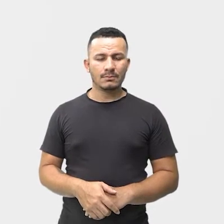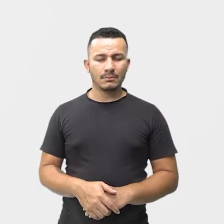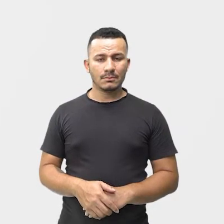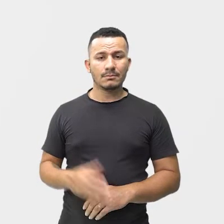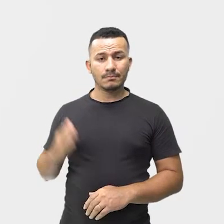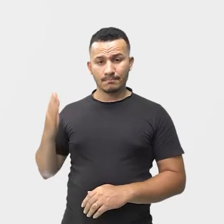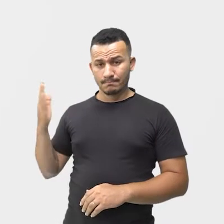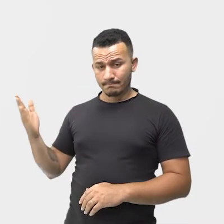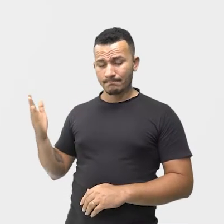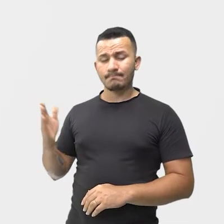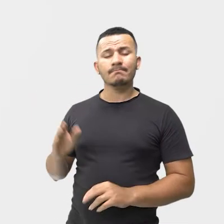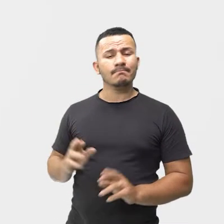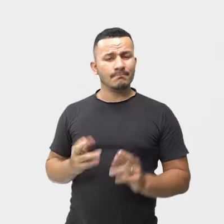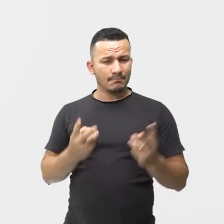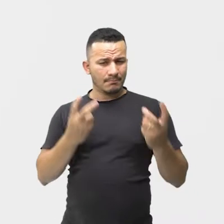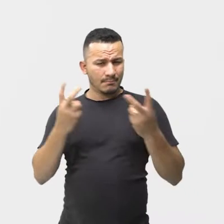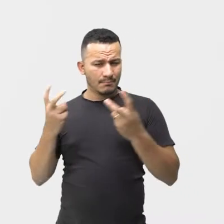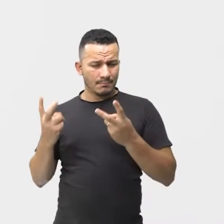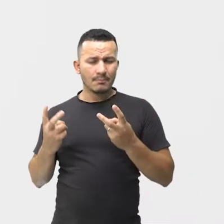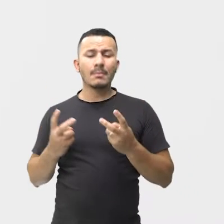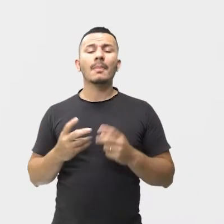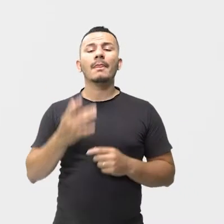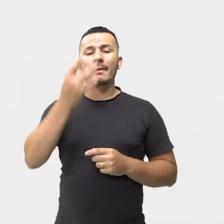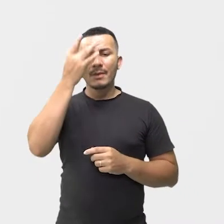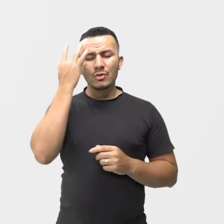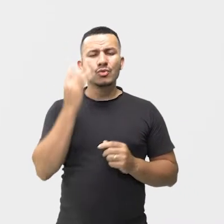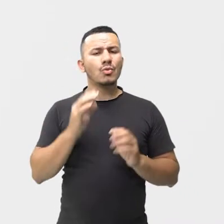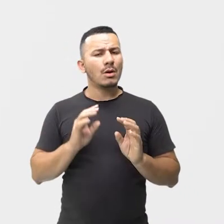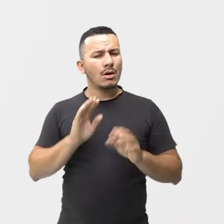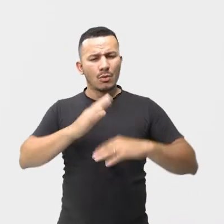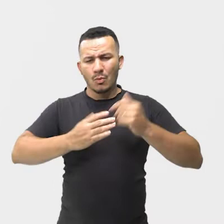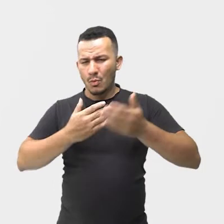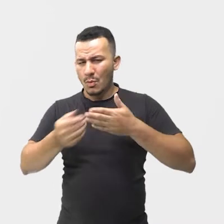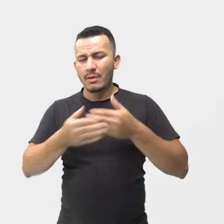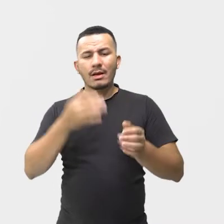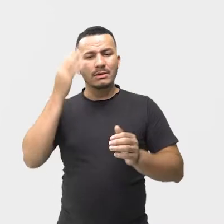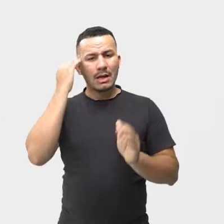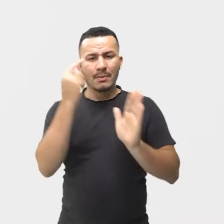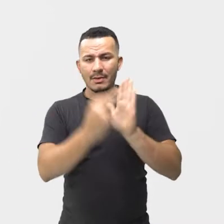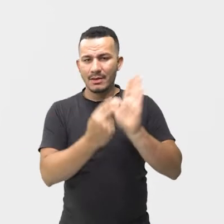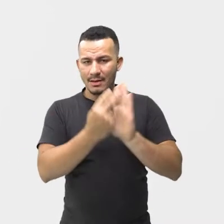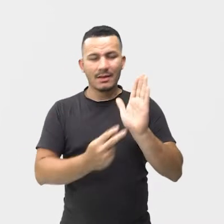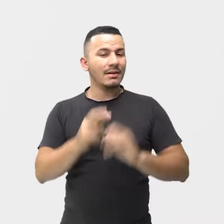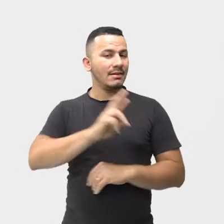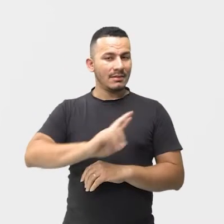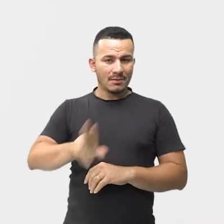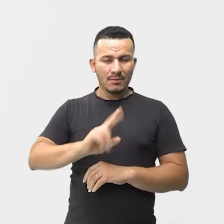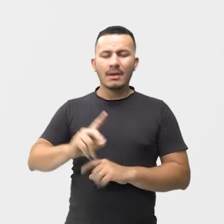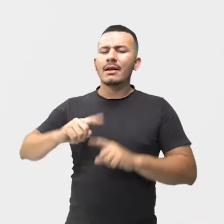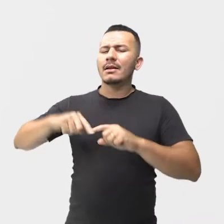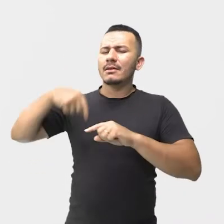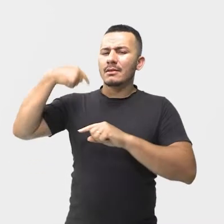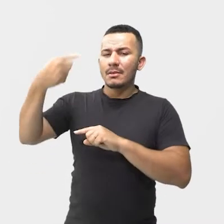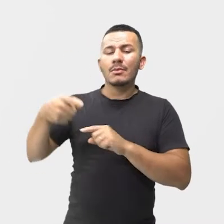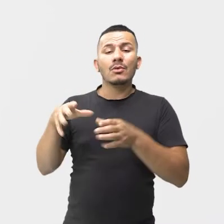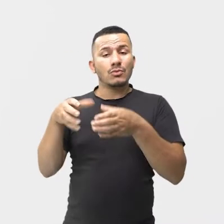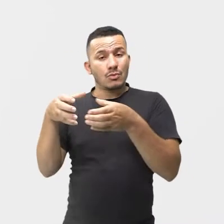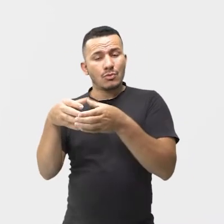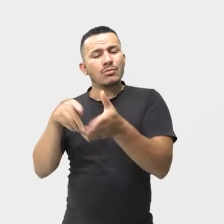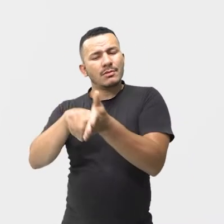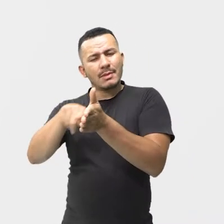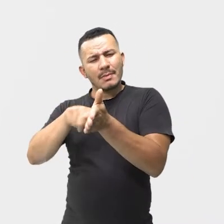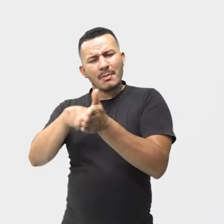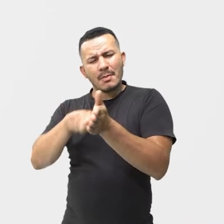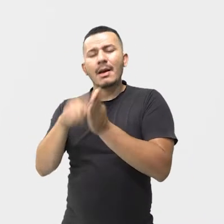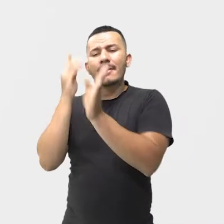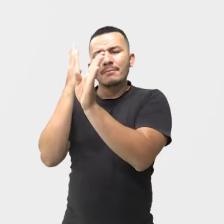hieróglifos. Então, não é qualquer pessoa que sabe ler. Então, depois de muito tempo que alguns estudiosos puderam traduzir isso